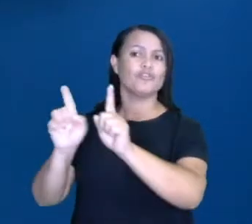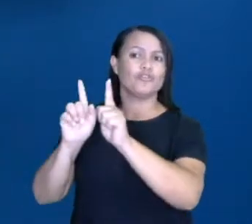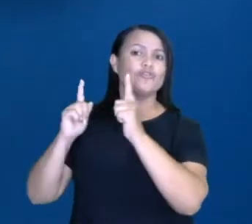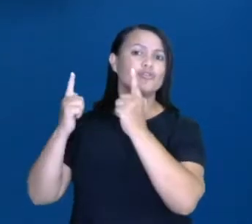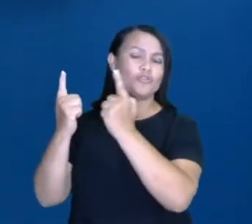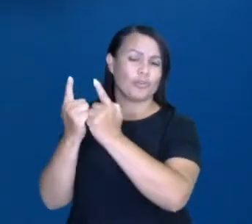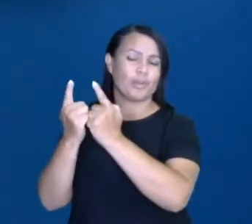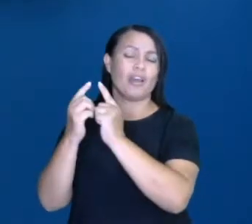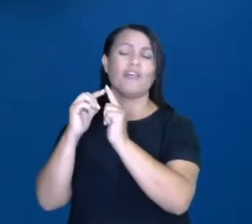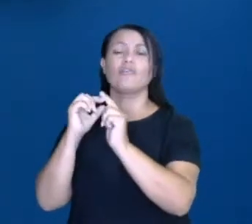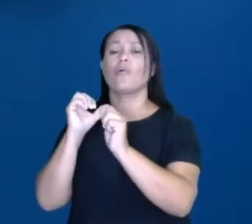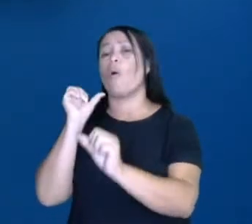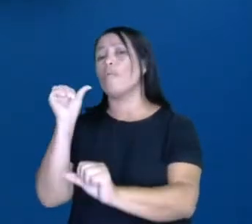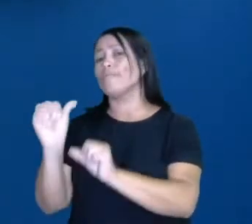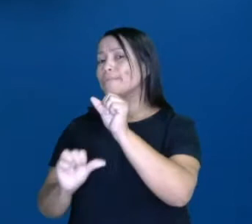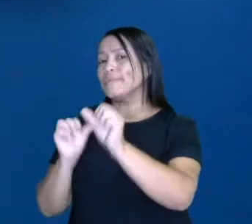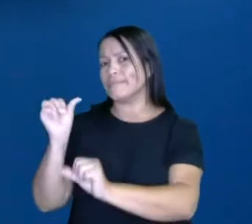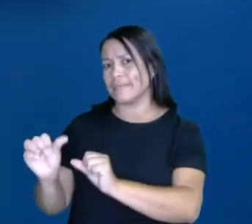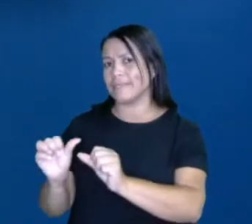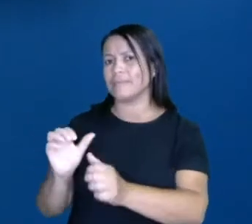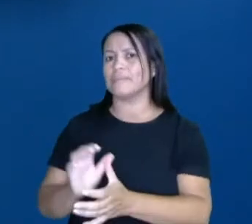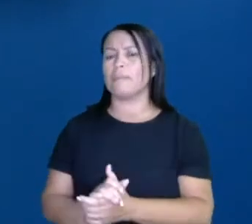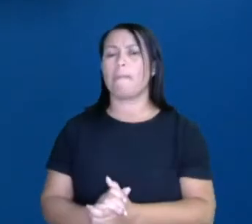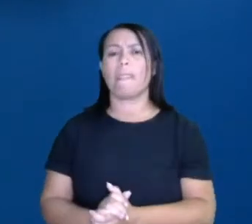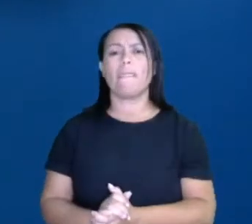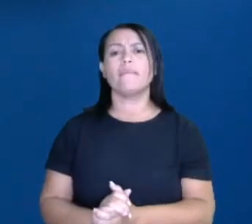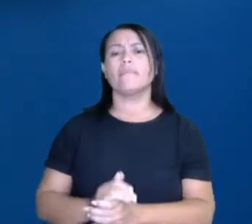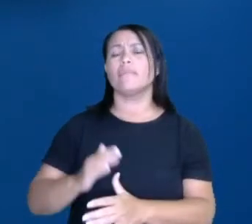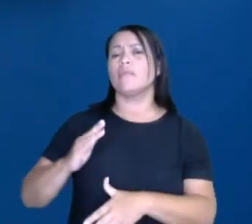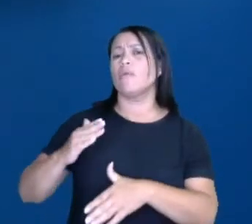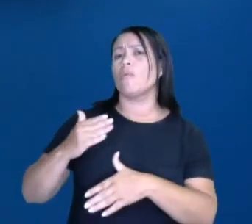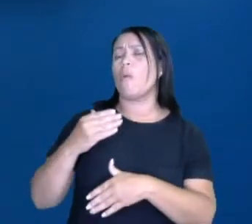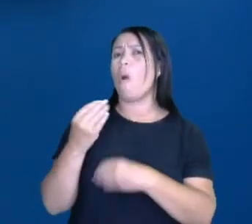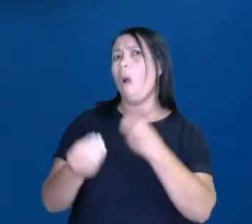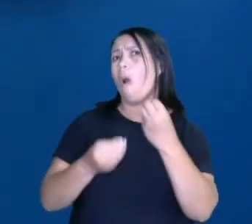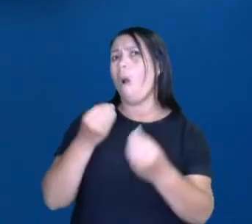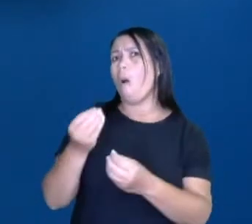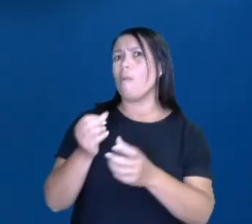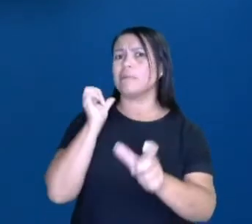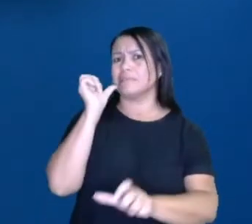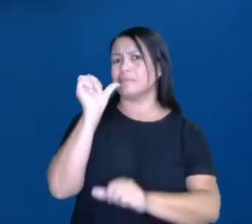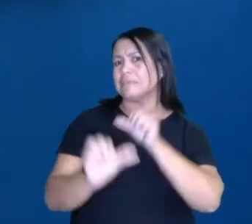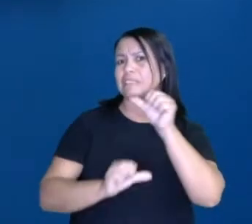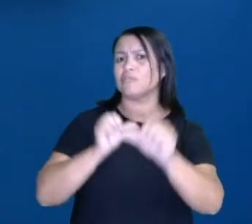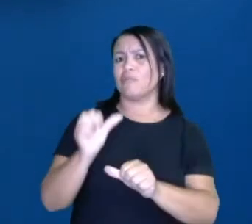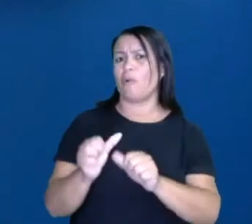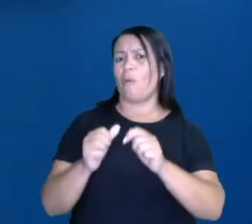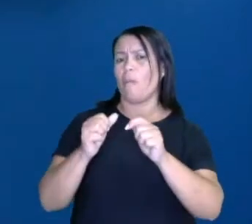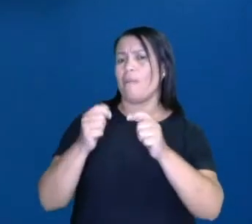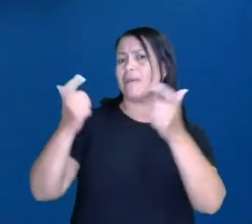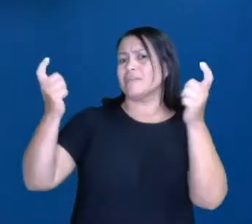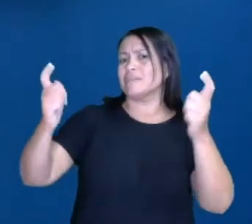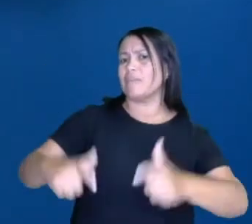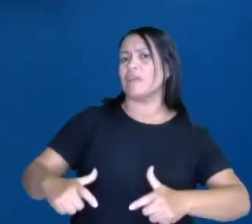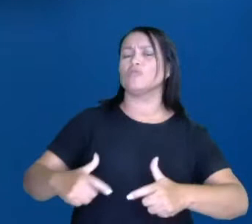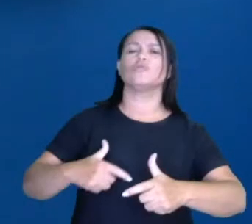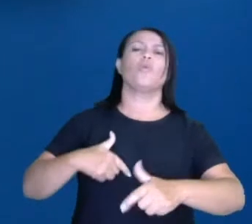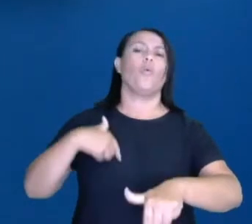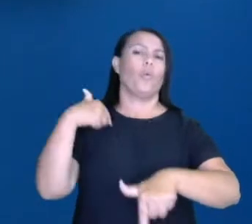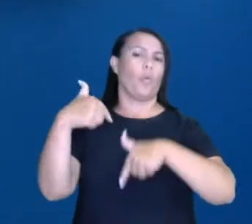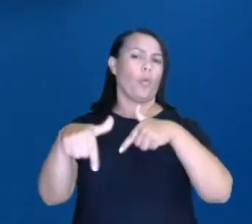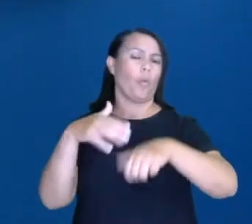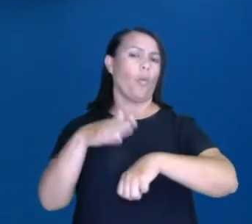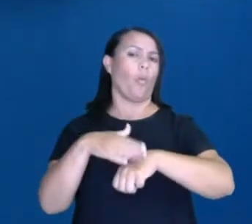geográfico ou paisagem humanizada. Através de que, professora, ele transforma esse espaço? Através do